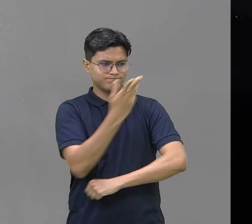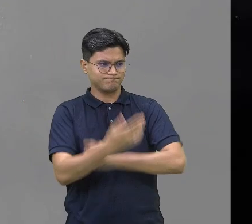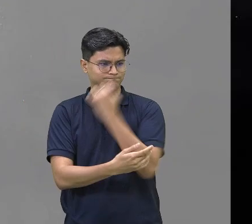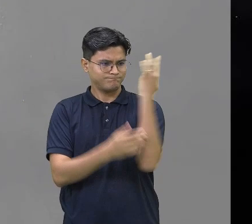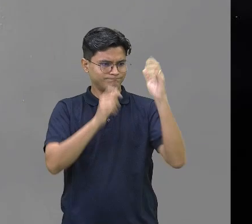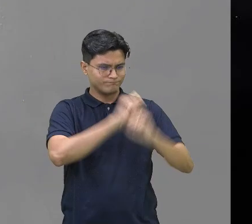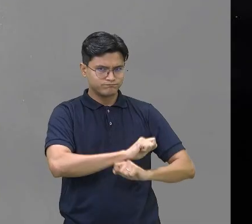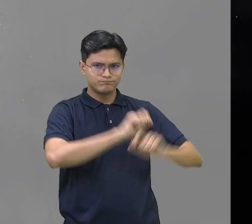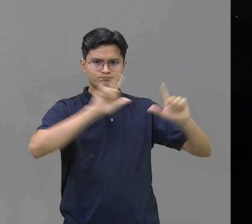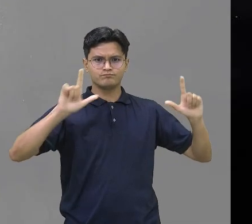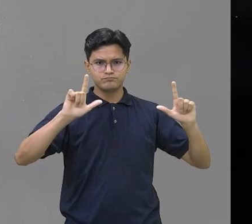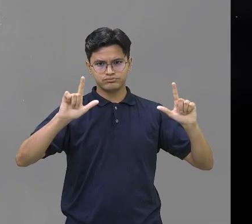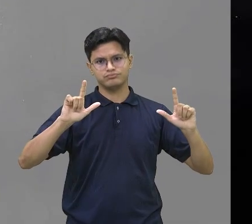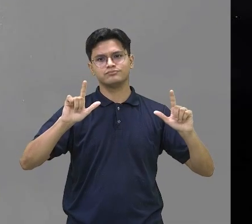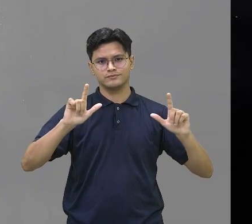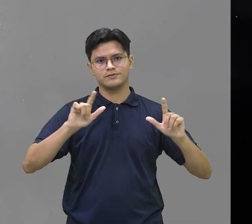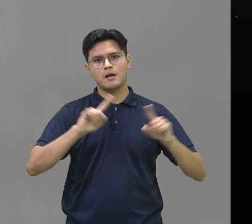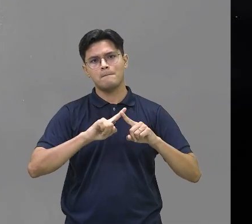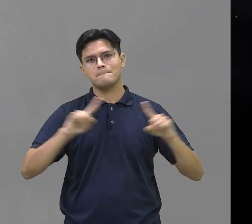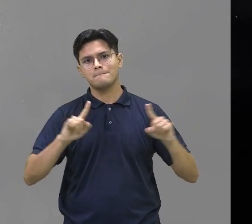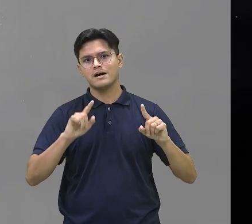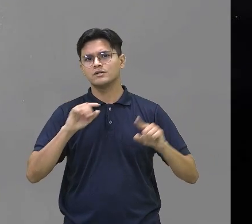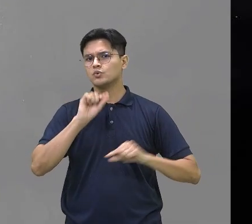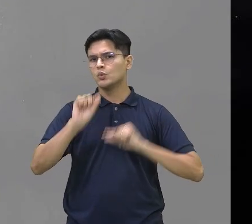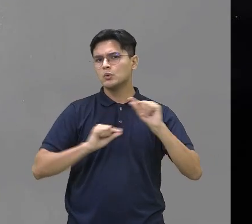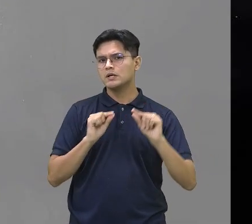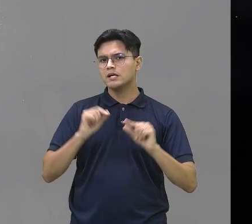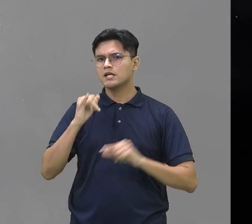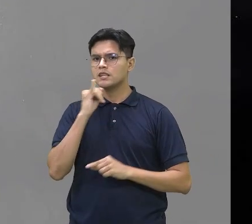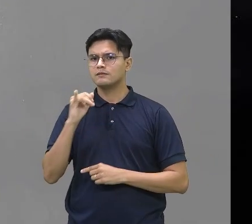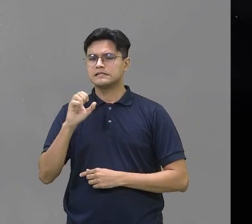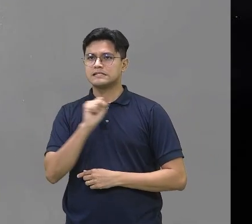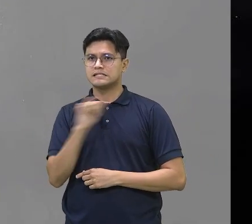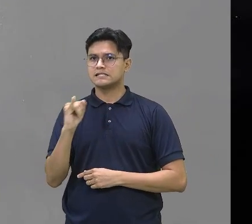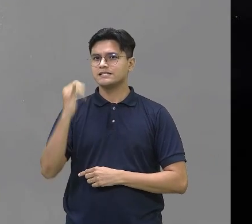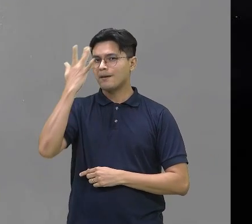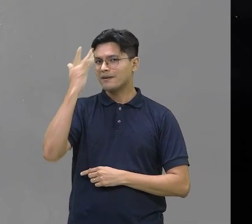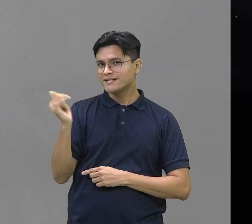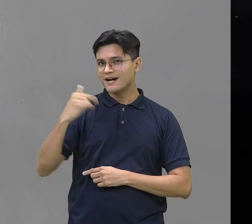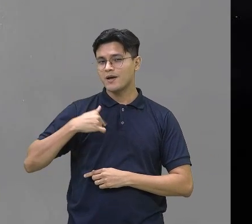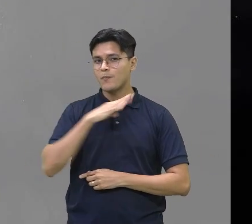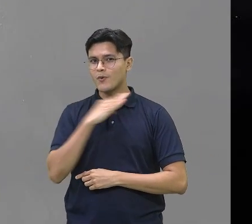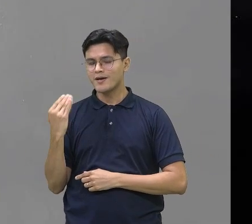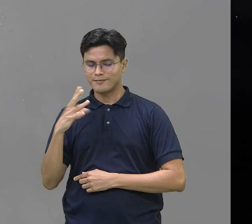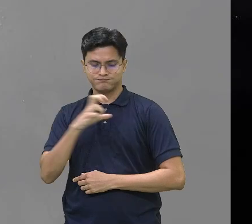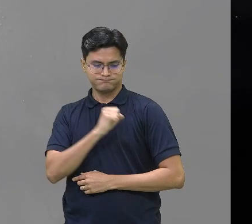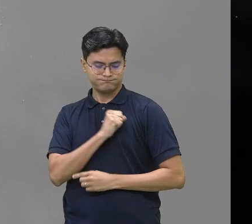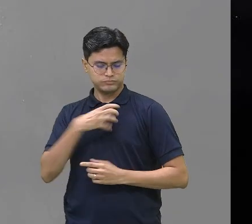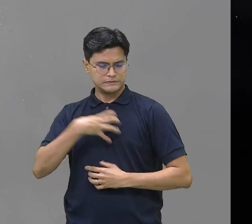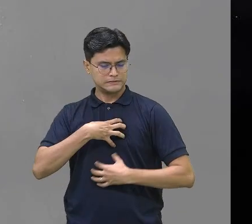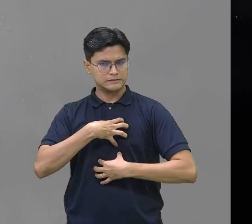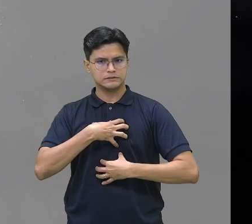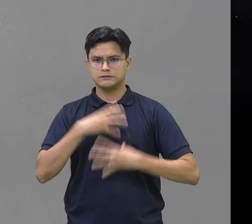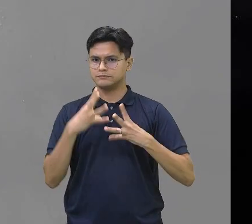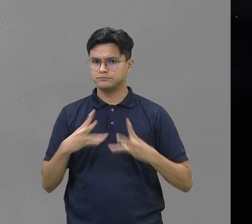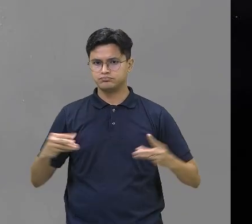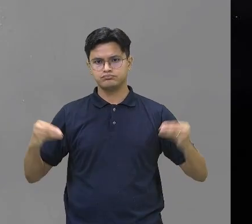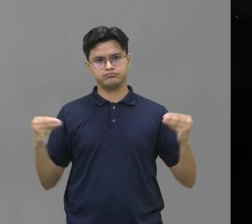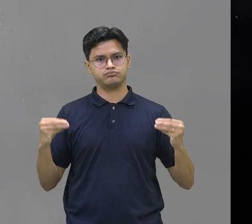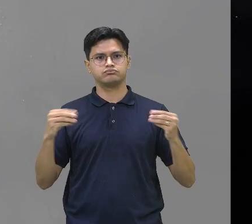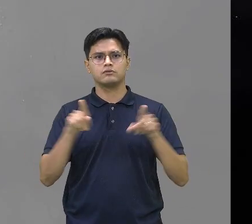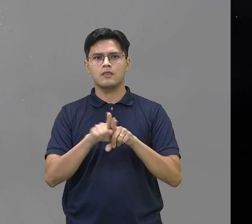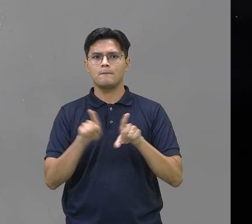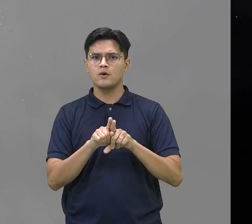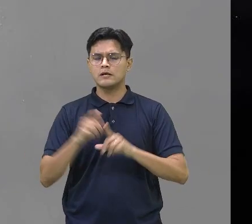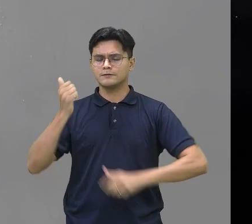louçã. Não me batera tanto amor no peito se eu morresse amanhã. Mas essa dor da vida que devora, a ânsia de glória,